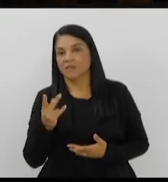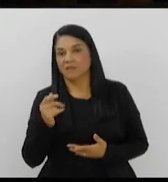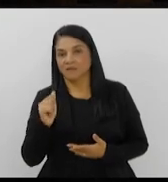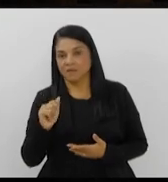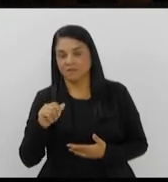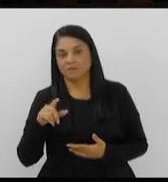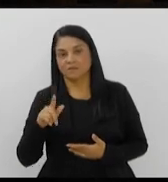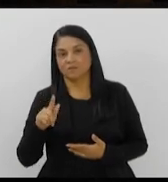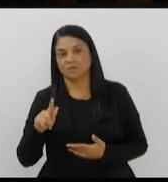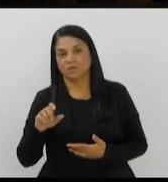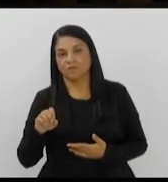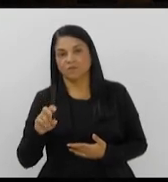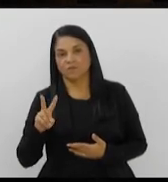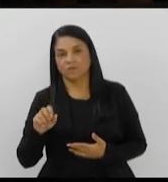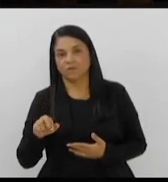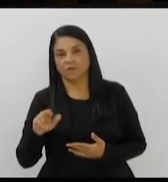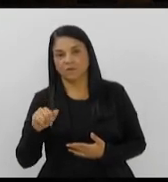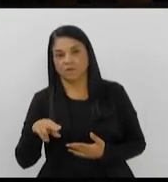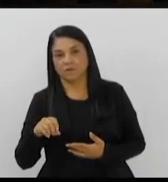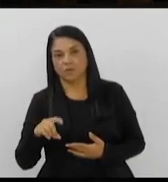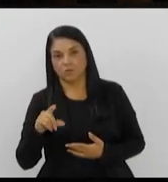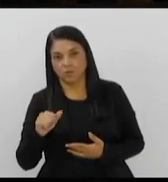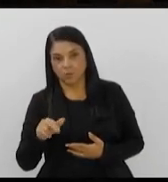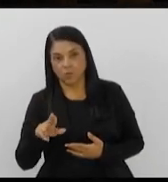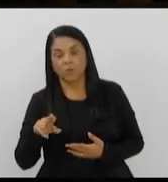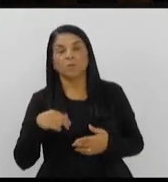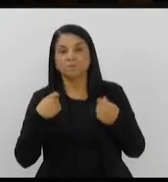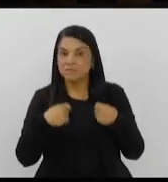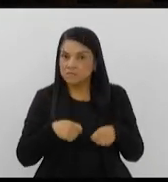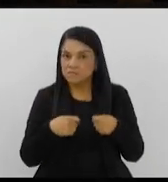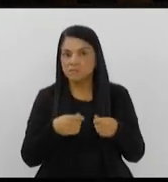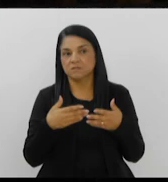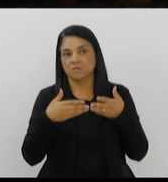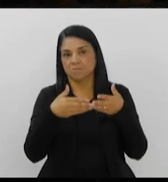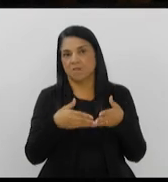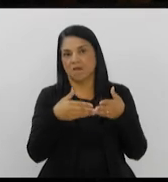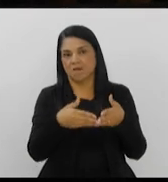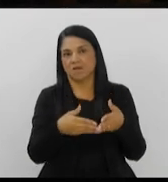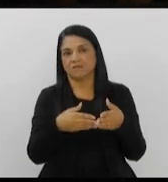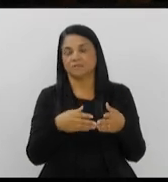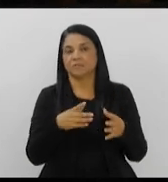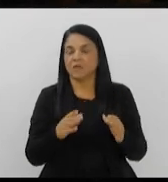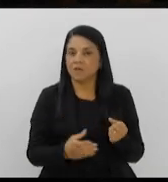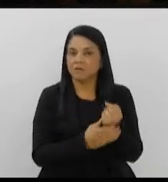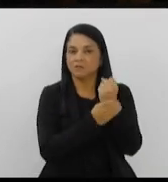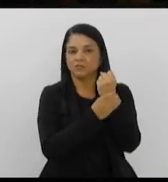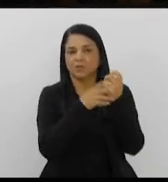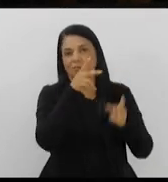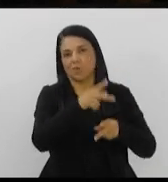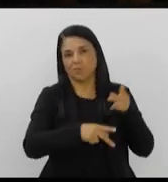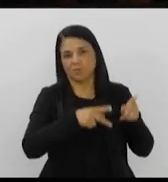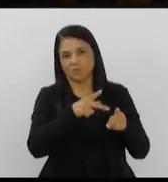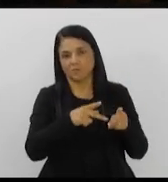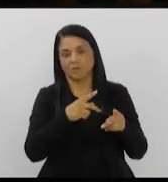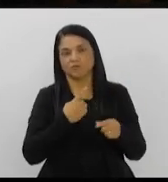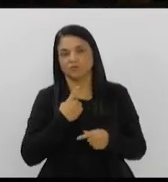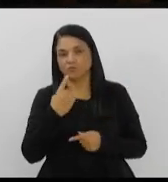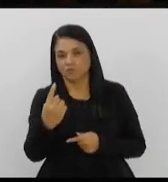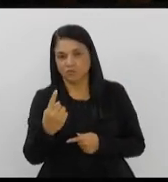da necessidade da população para ter garantido o seu direito de ir e vir, para fazer